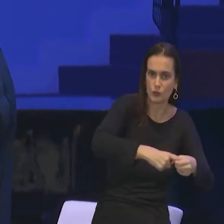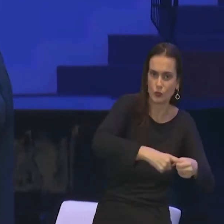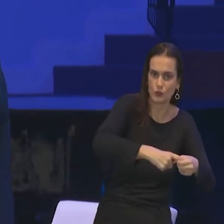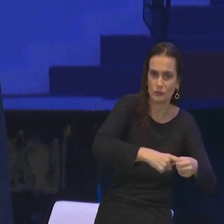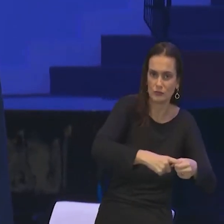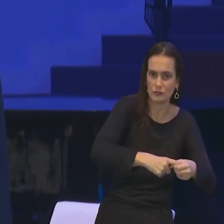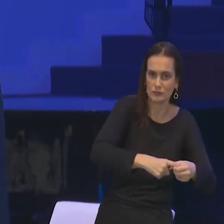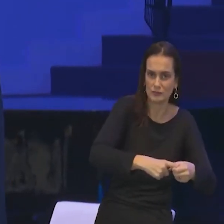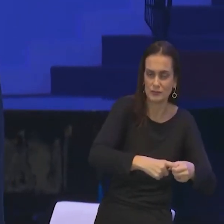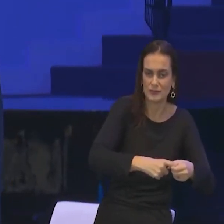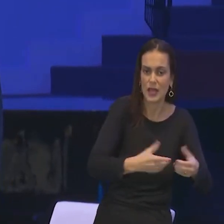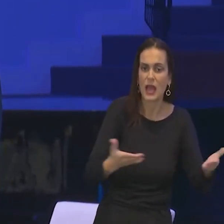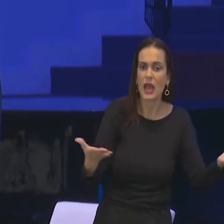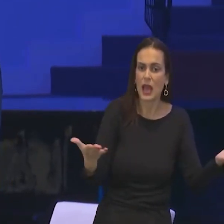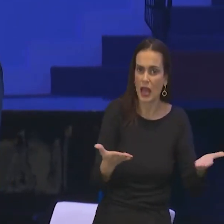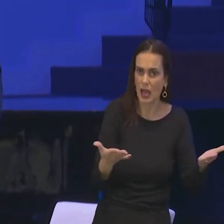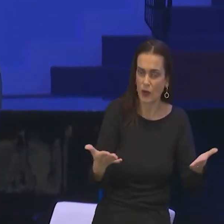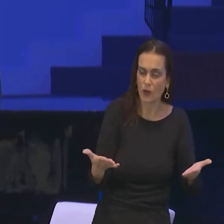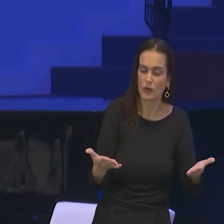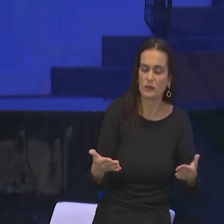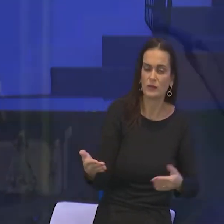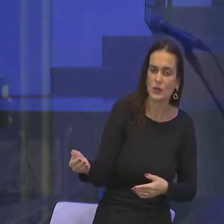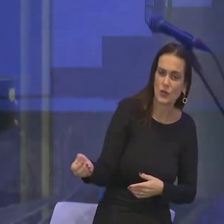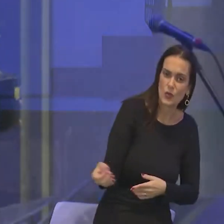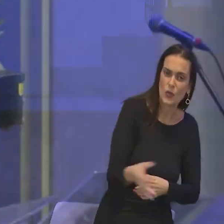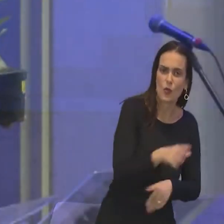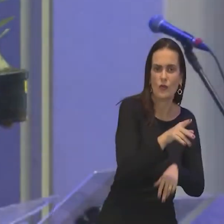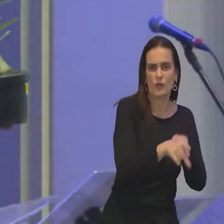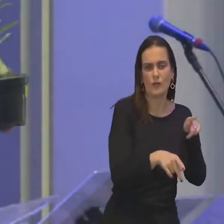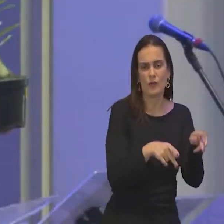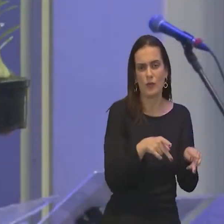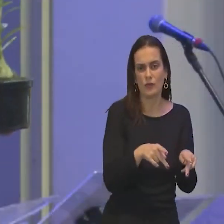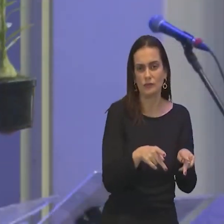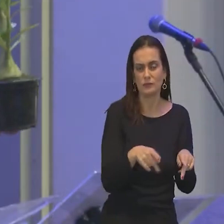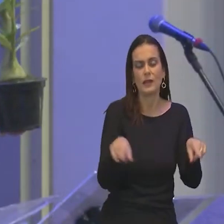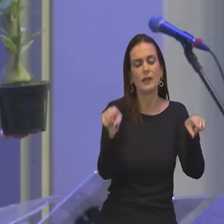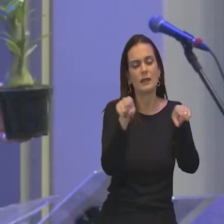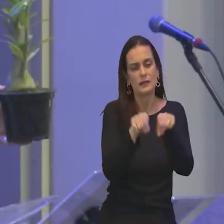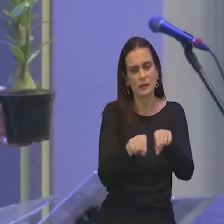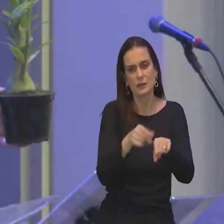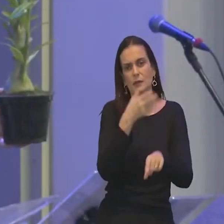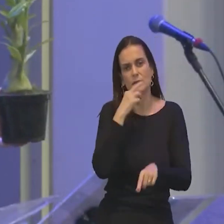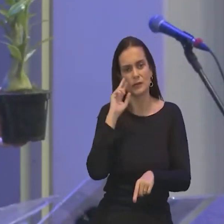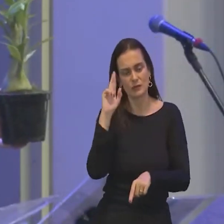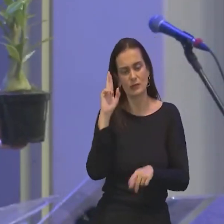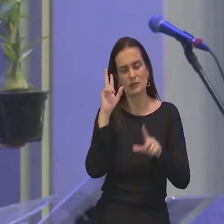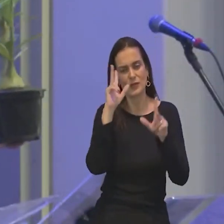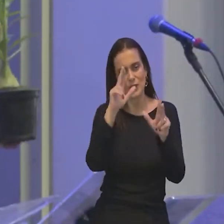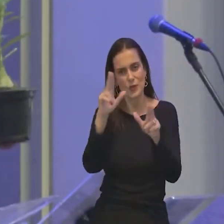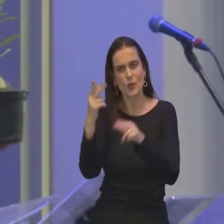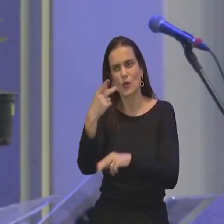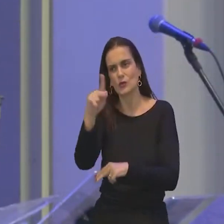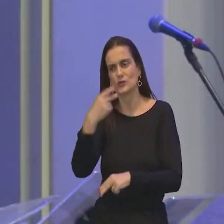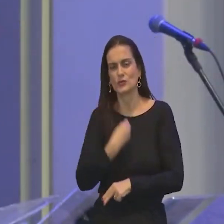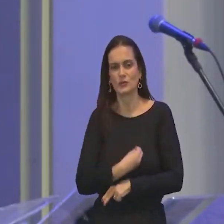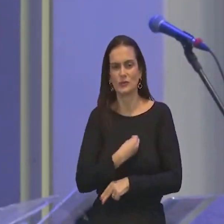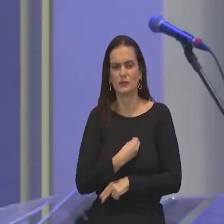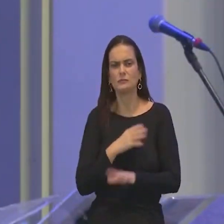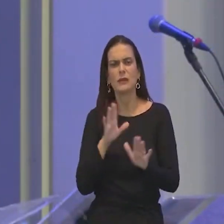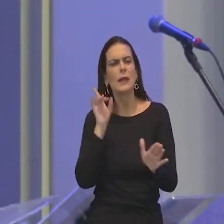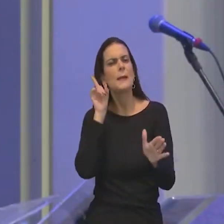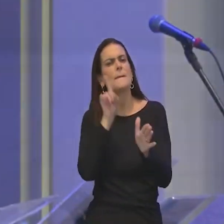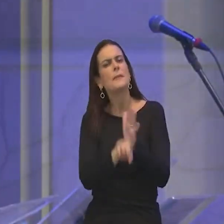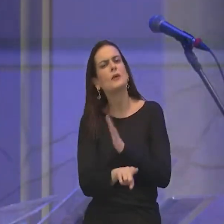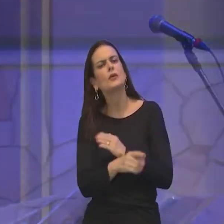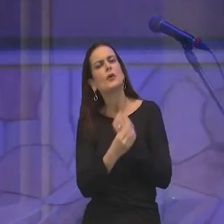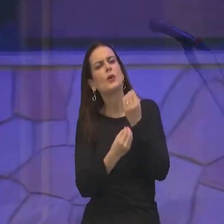nós conhecemos. O Senhor quer fazer isso aqui com a sua vida, meu irmão. Como é que está a sua vida neste momento, seu